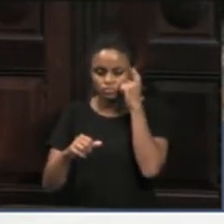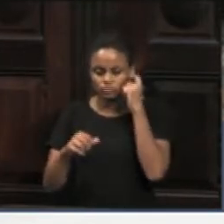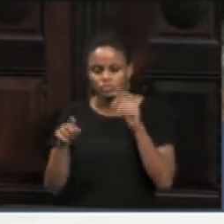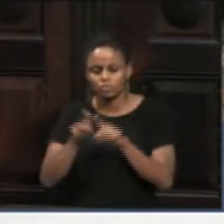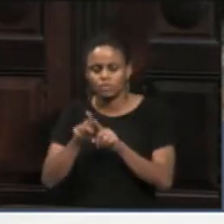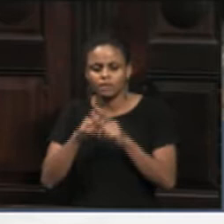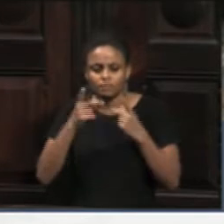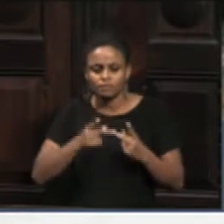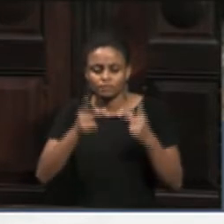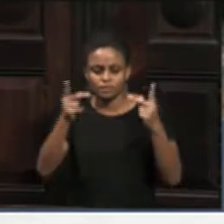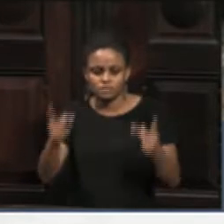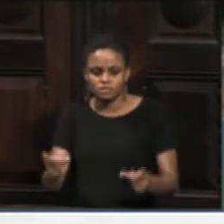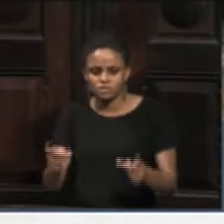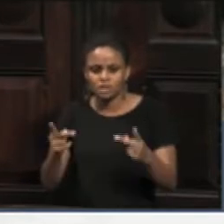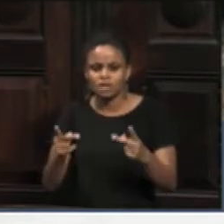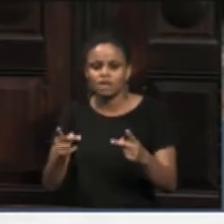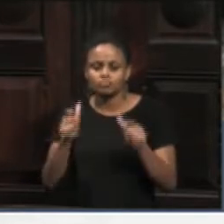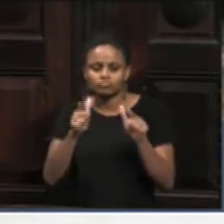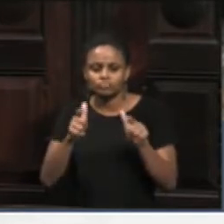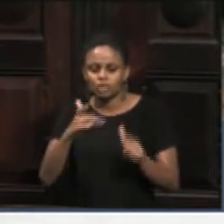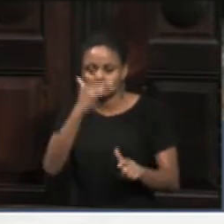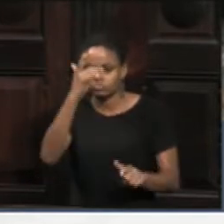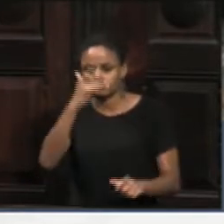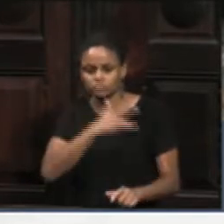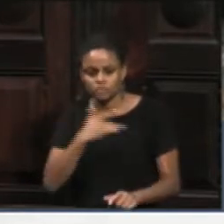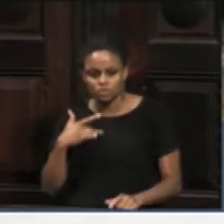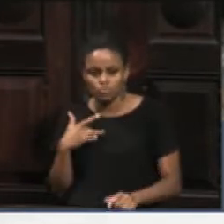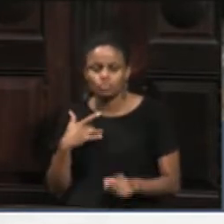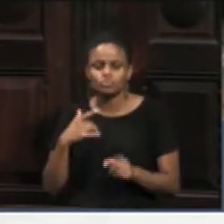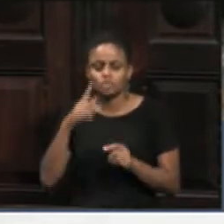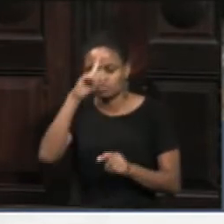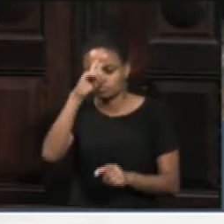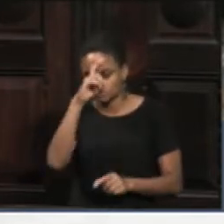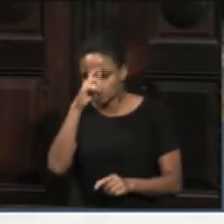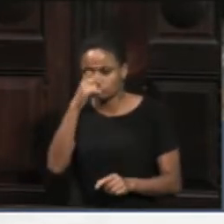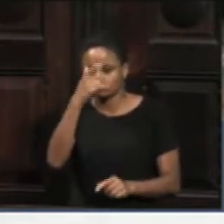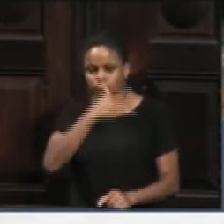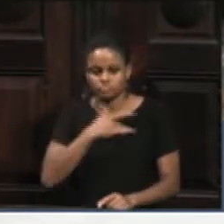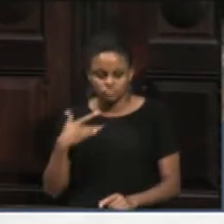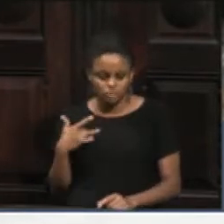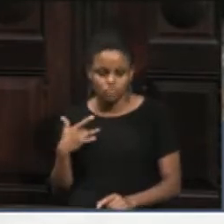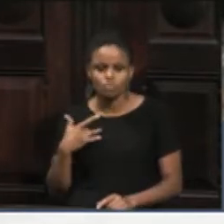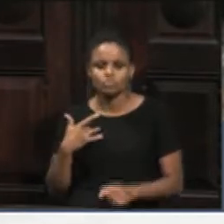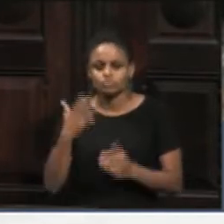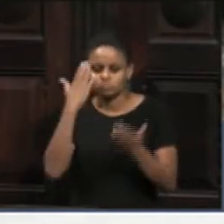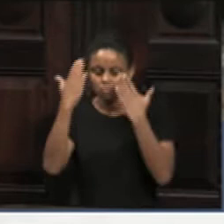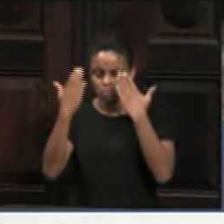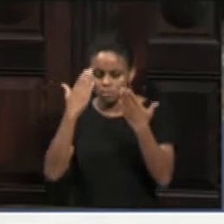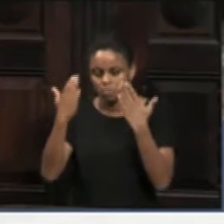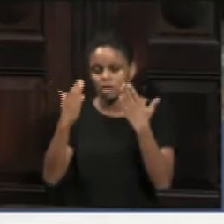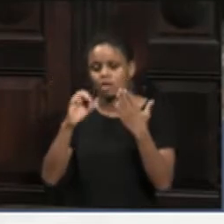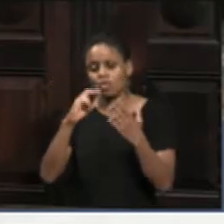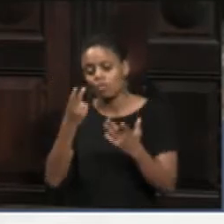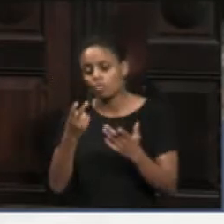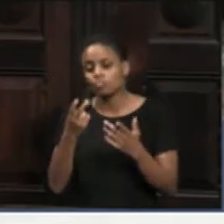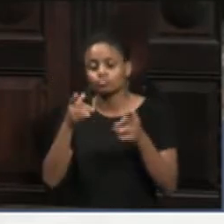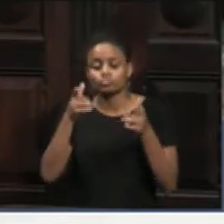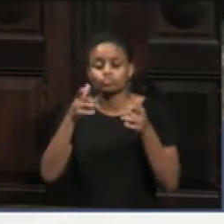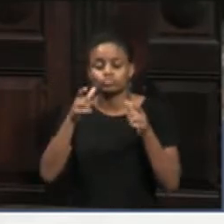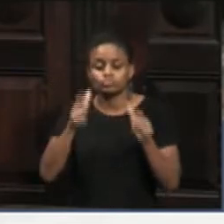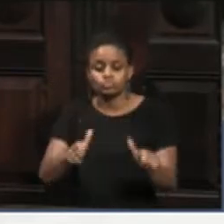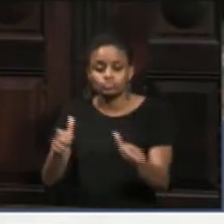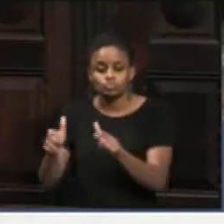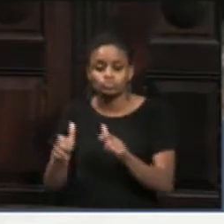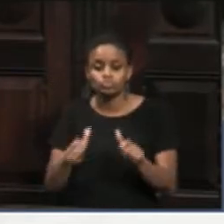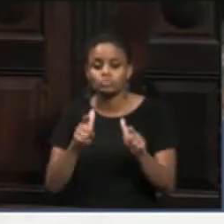sejam CAPs, sejam hospitais psiquiátricos, sejam unidades de acolhimento, e a gente vê que, com todo o avanço